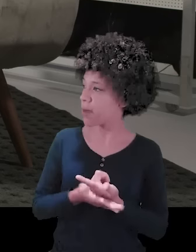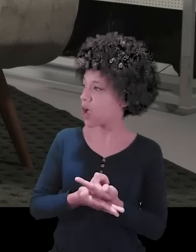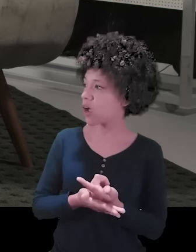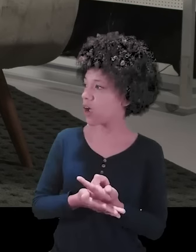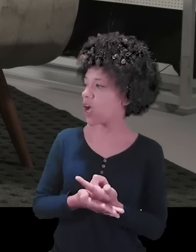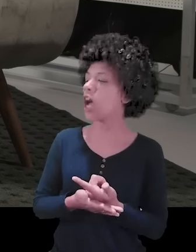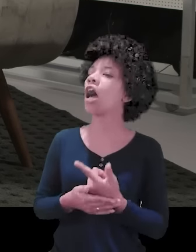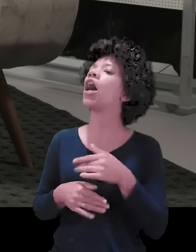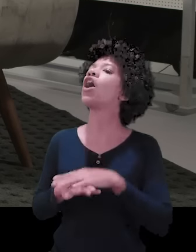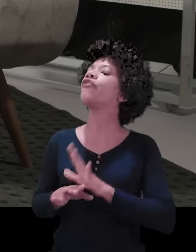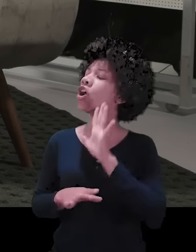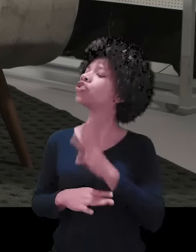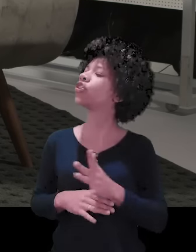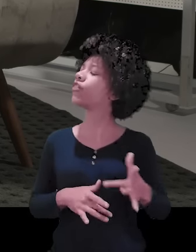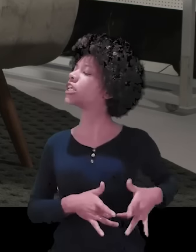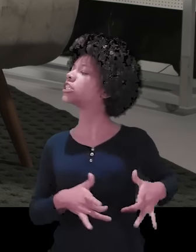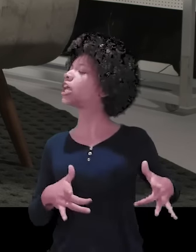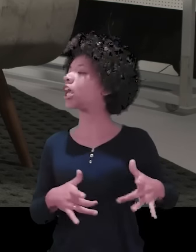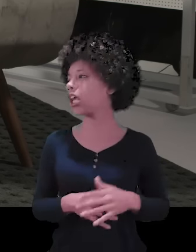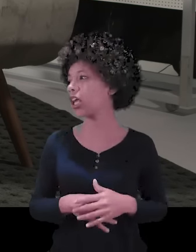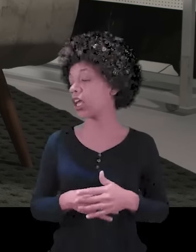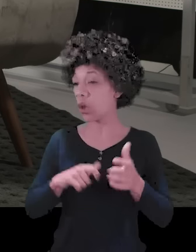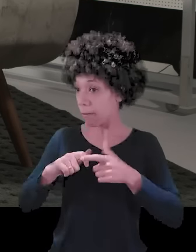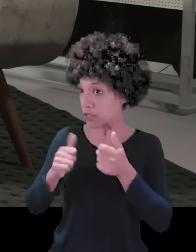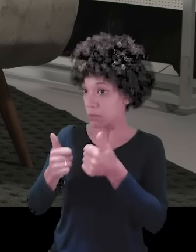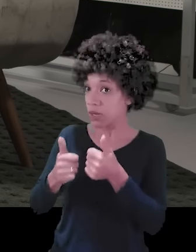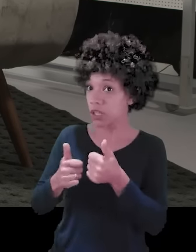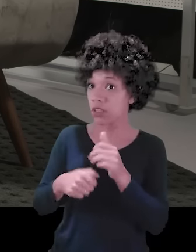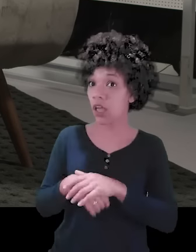deixa comigo que eu vou te arrumar esse rim a